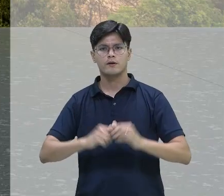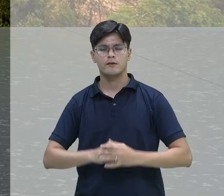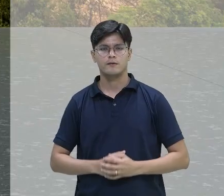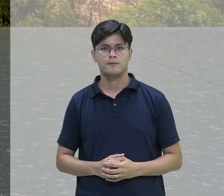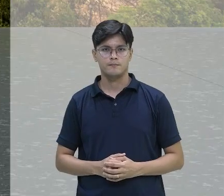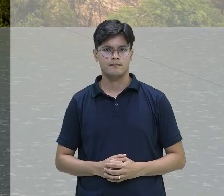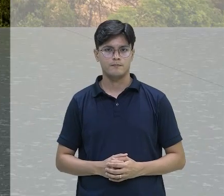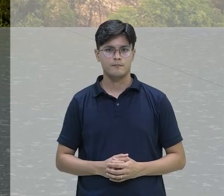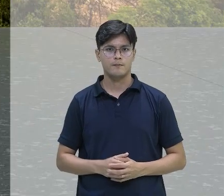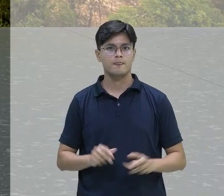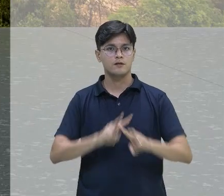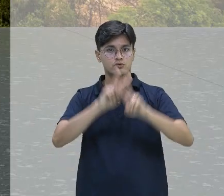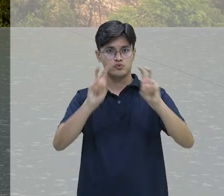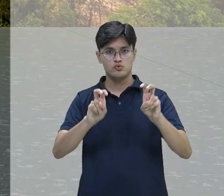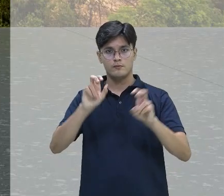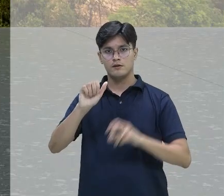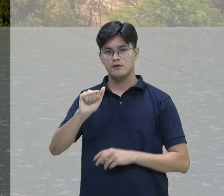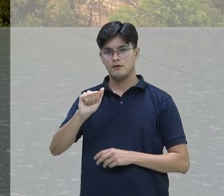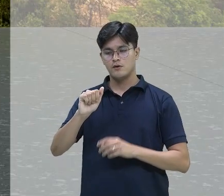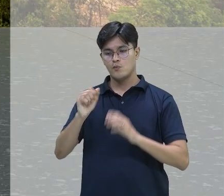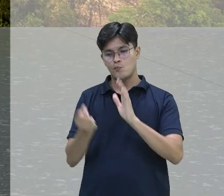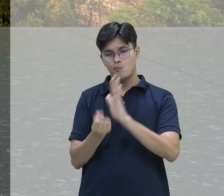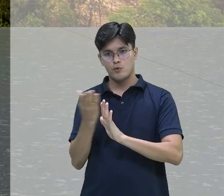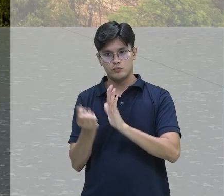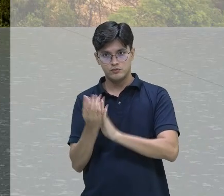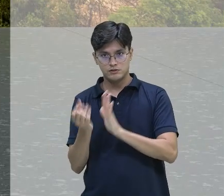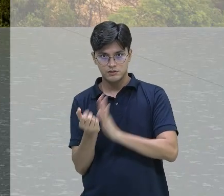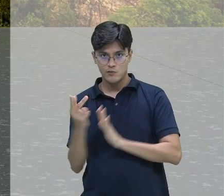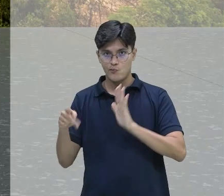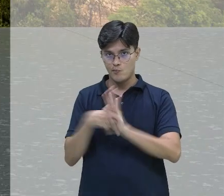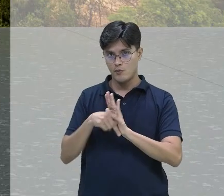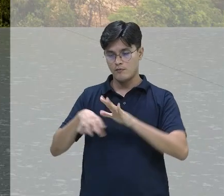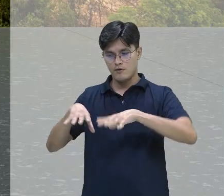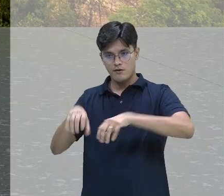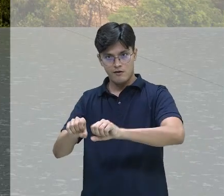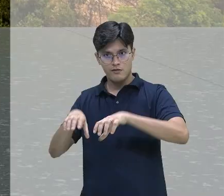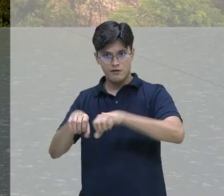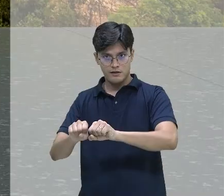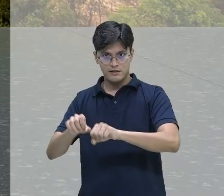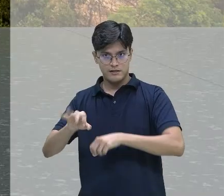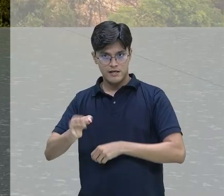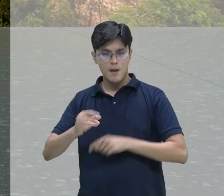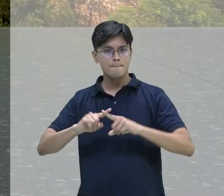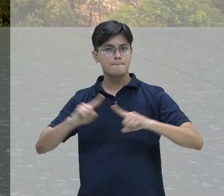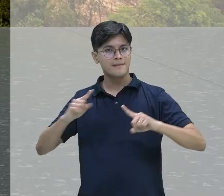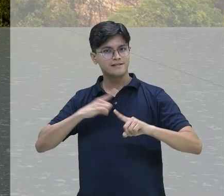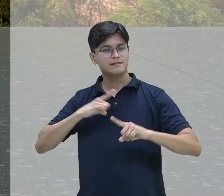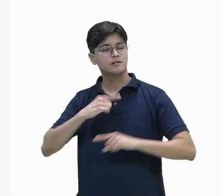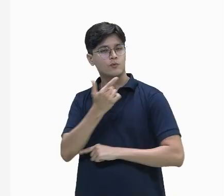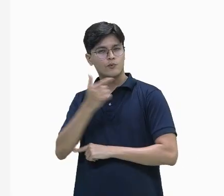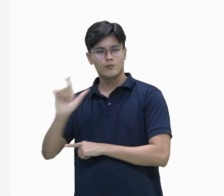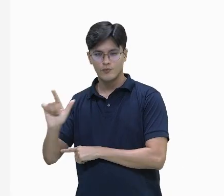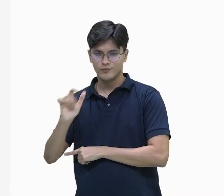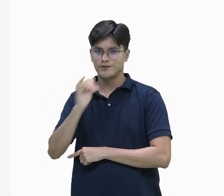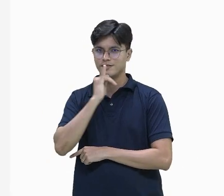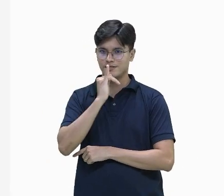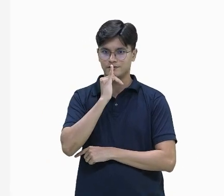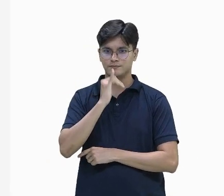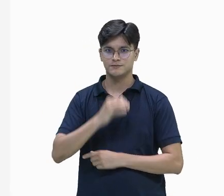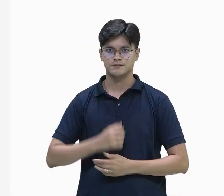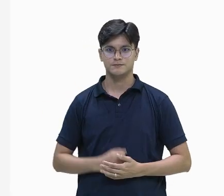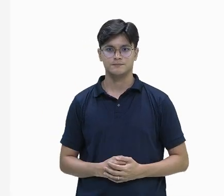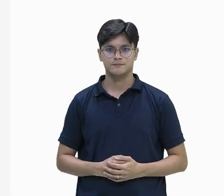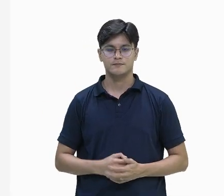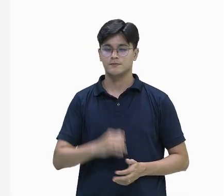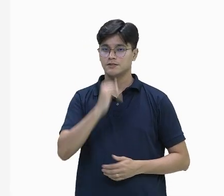questão lá do agro, da produção lá do açaí, tá bom? Mas, ó, tem outra situação com outro exemplo, que, olha o que